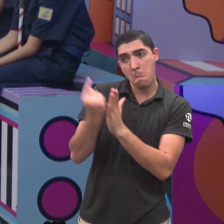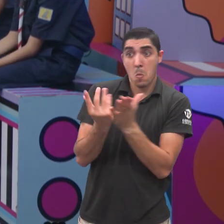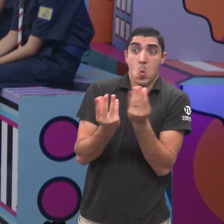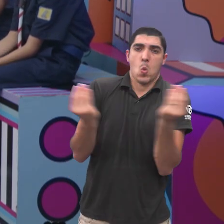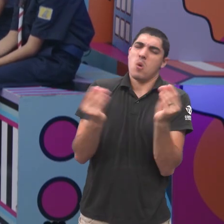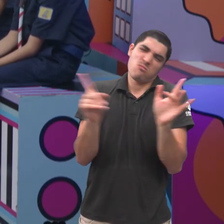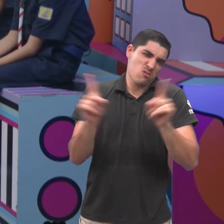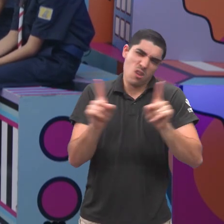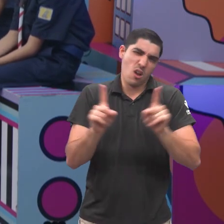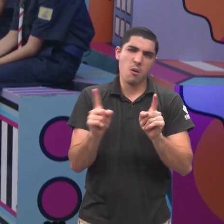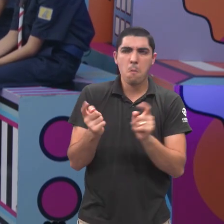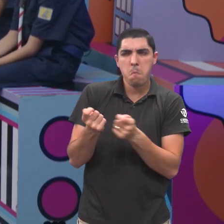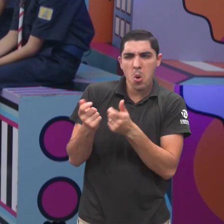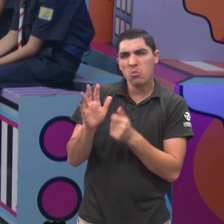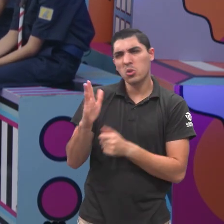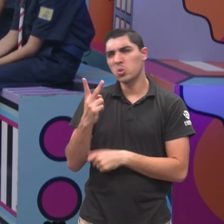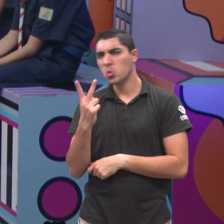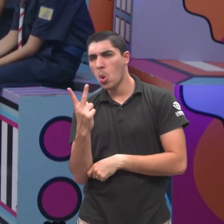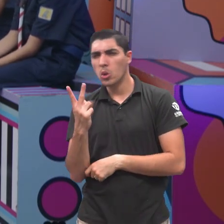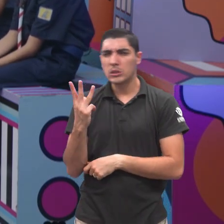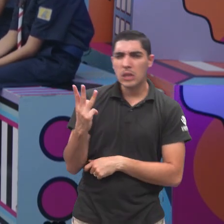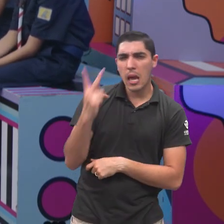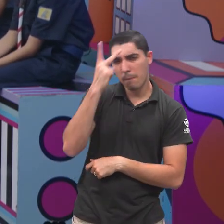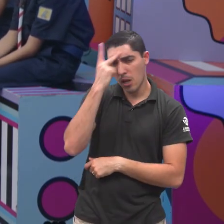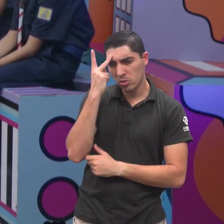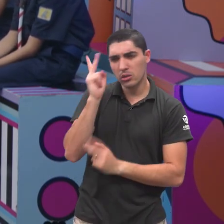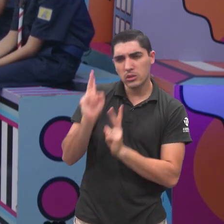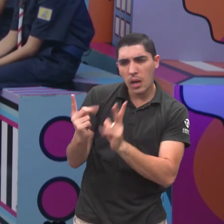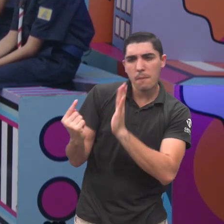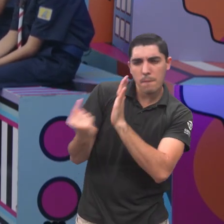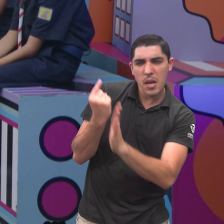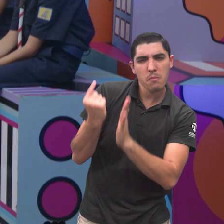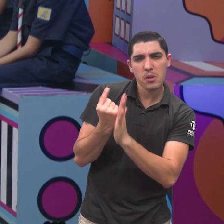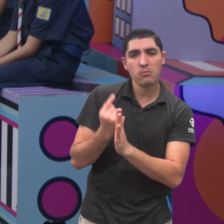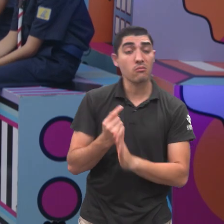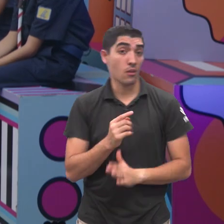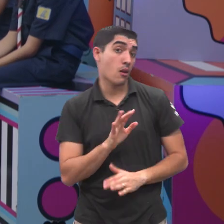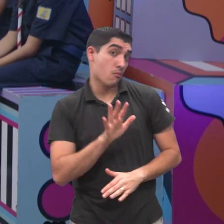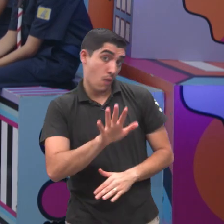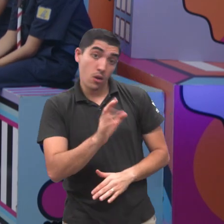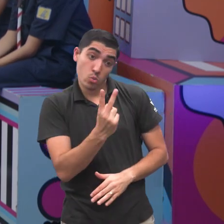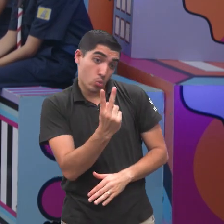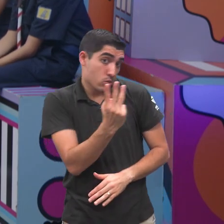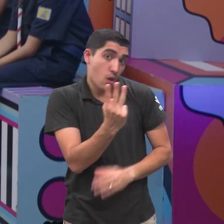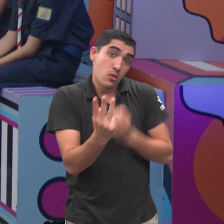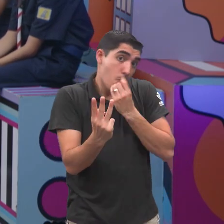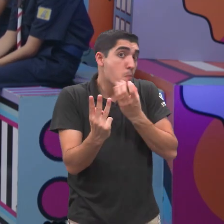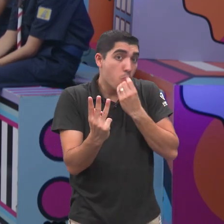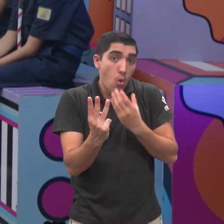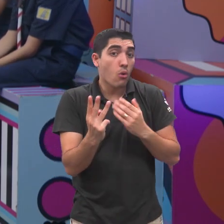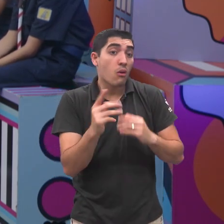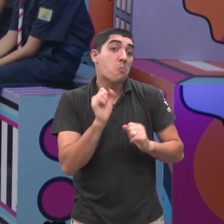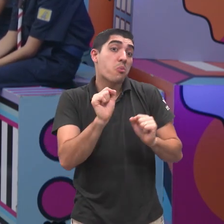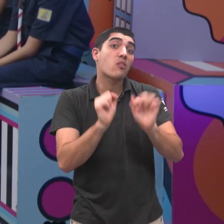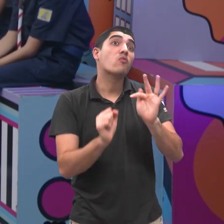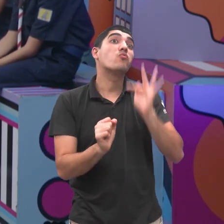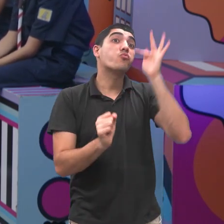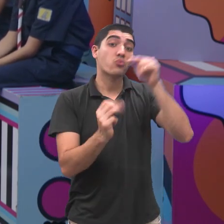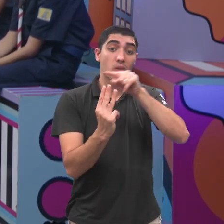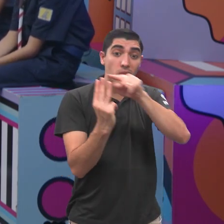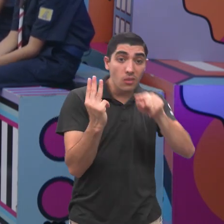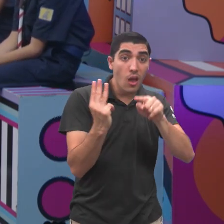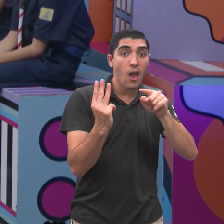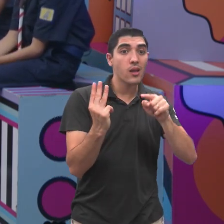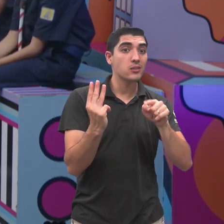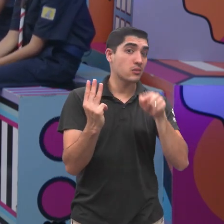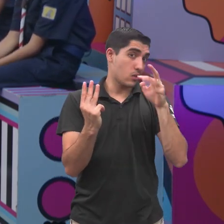tem tantas. Tem, acho que umas 2, 3 pessoas, no máximo. Ah, mas são 2, 3 que já podem, de repente, quem sabe um dia se